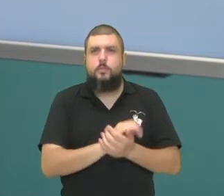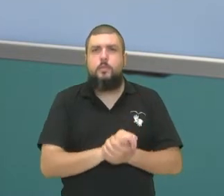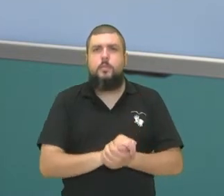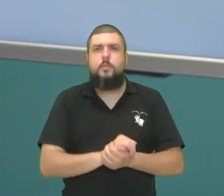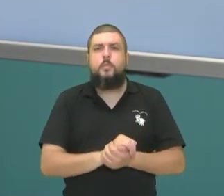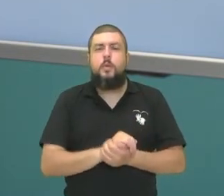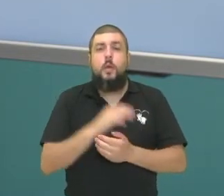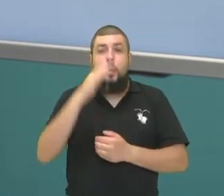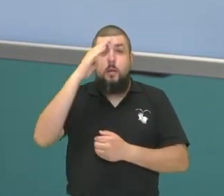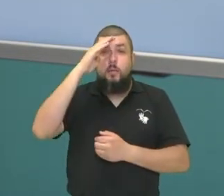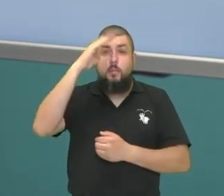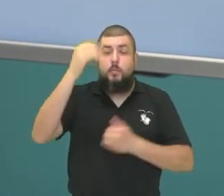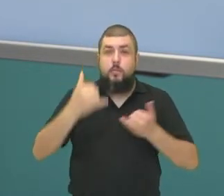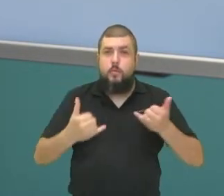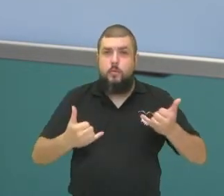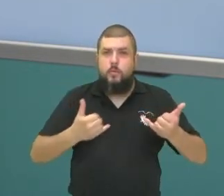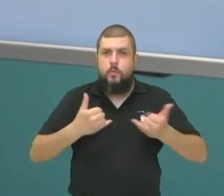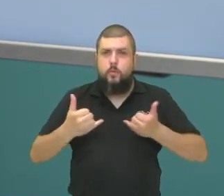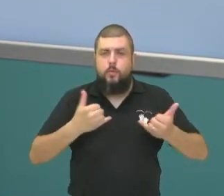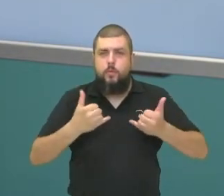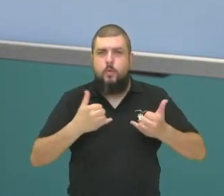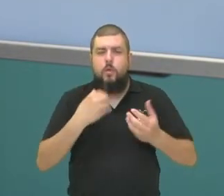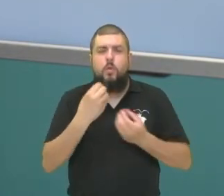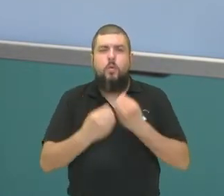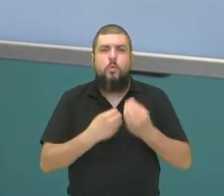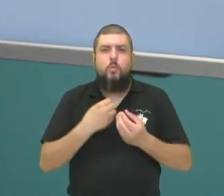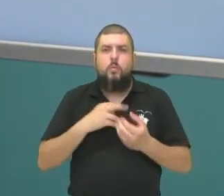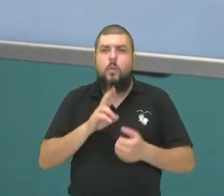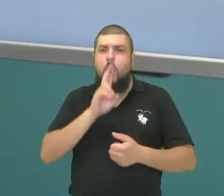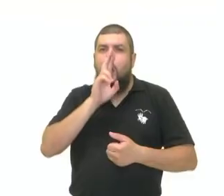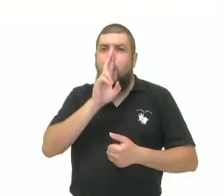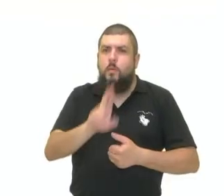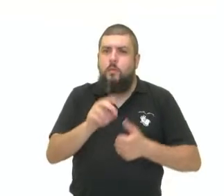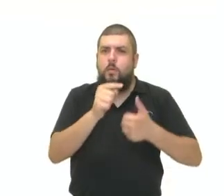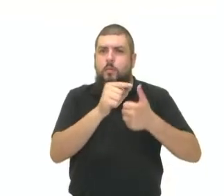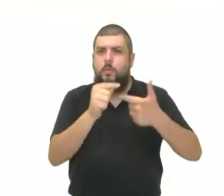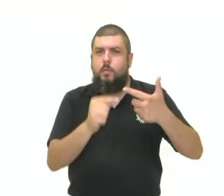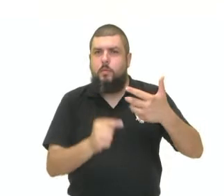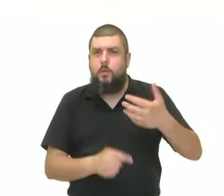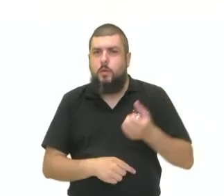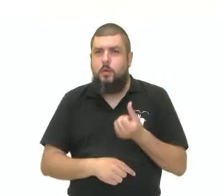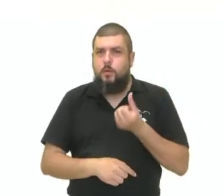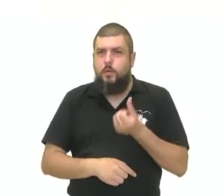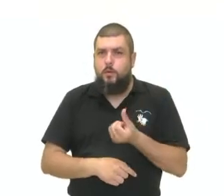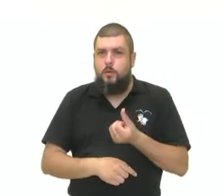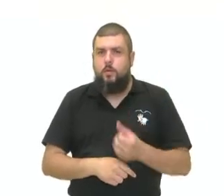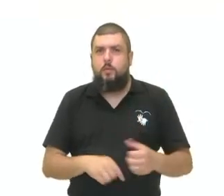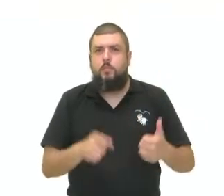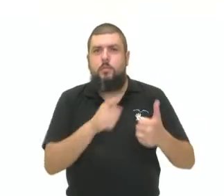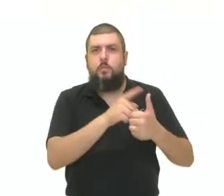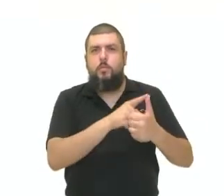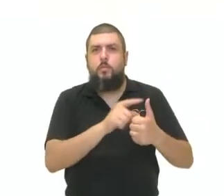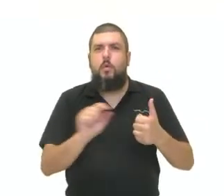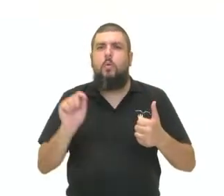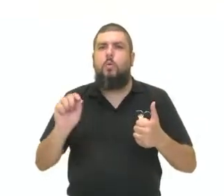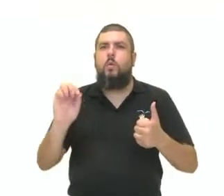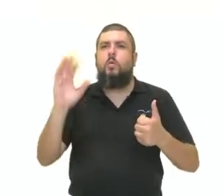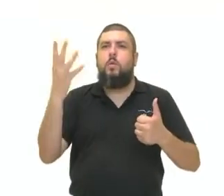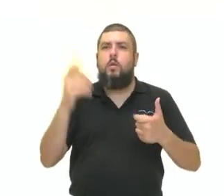principais informações se resumem em responder 6 perguntas, que são: o que acontece,